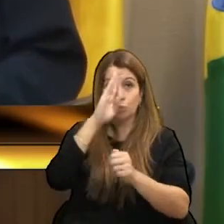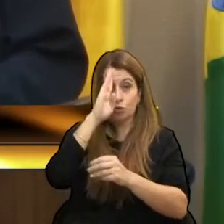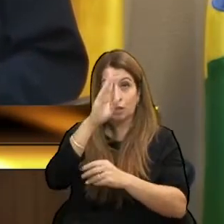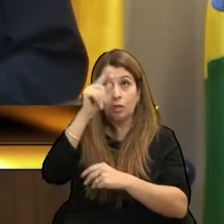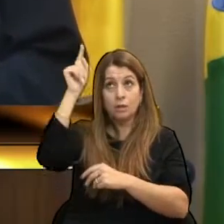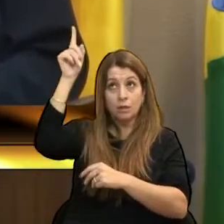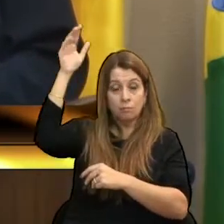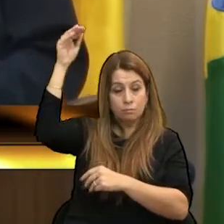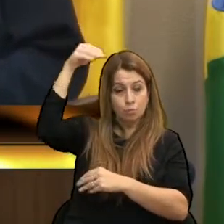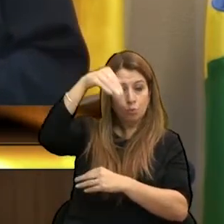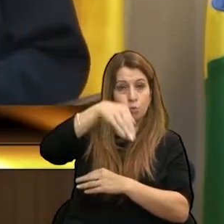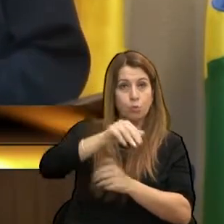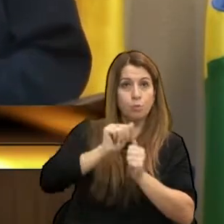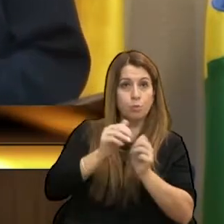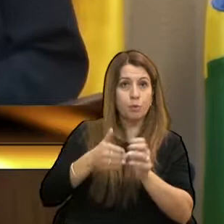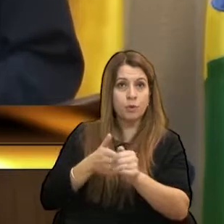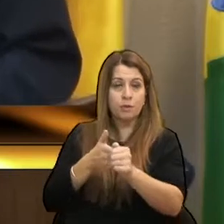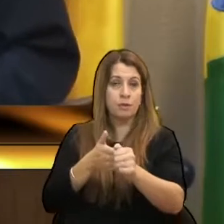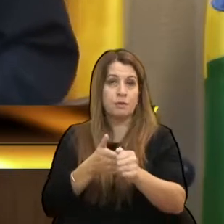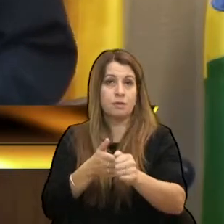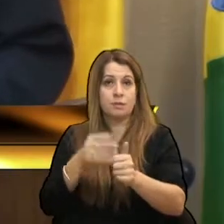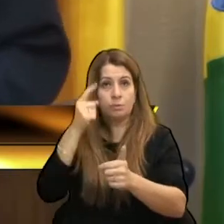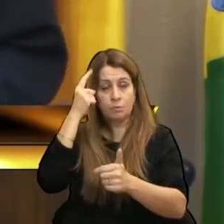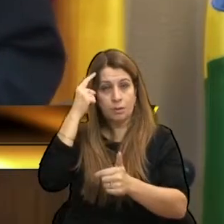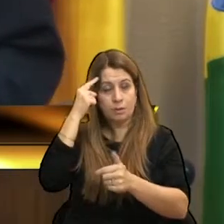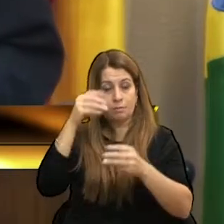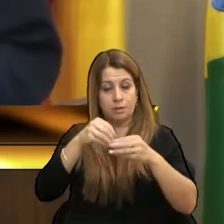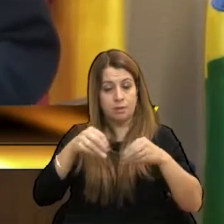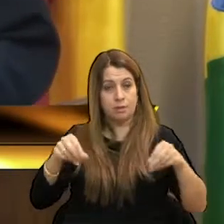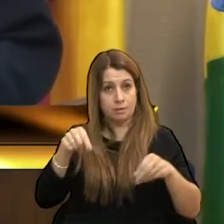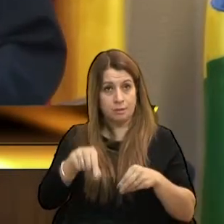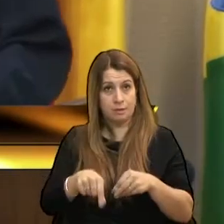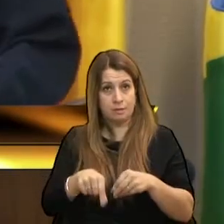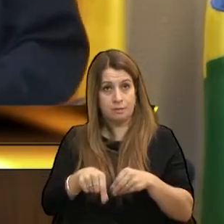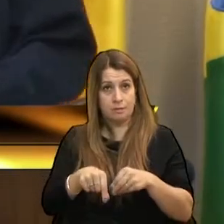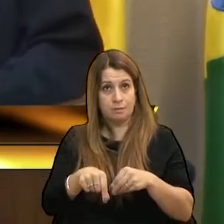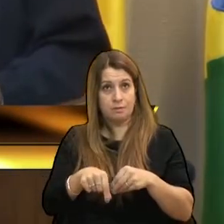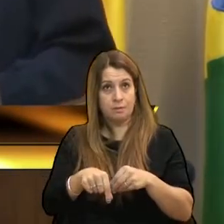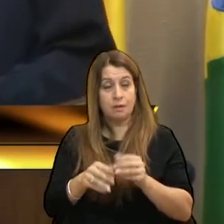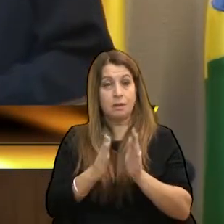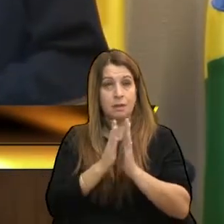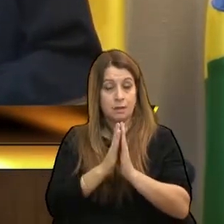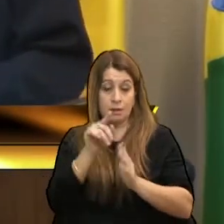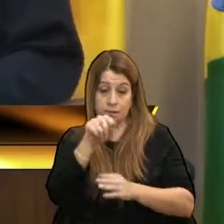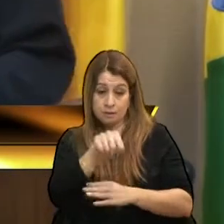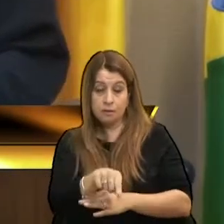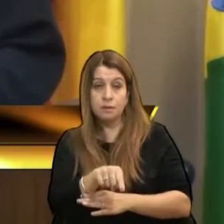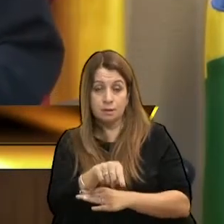alto para a reorientação do pensamento terreno. É graças a essa